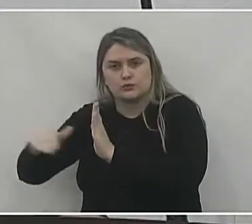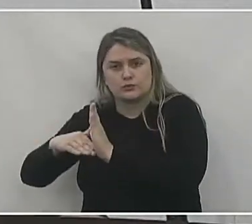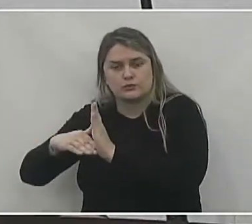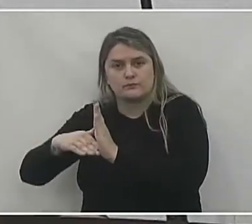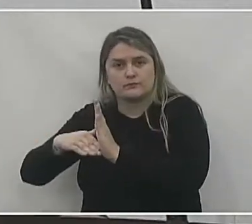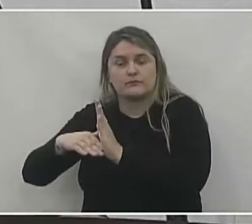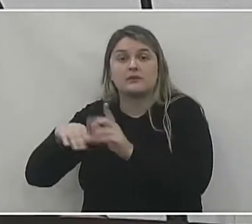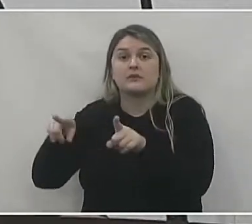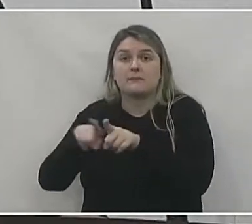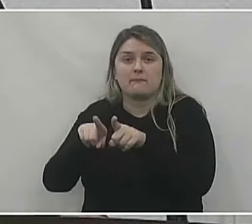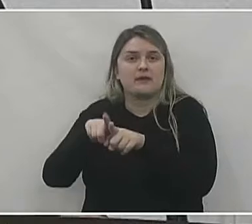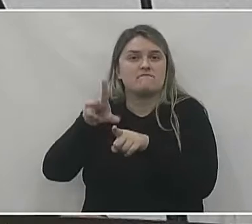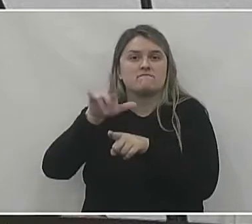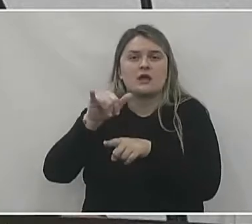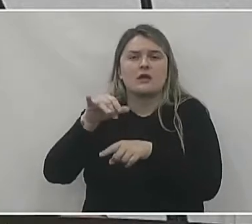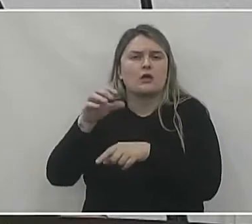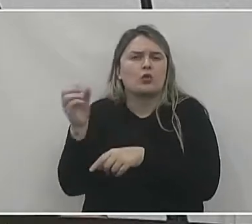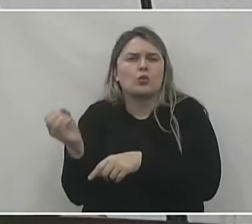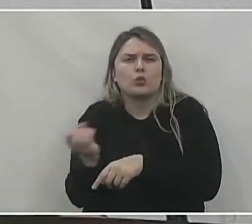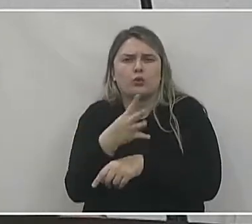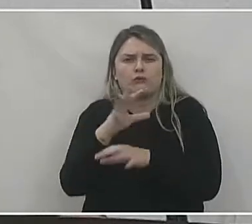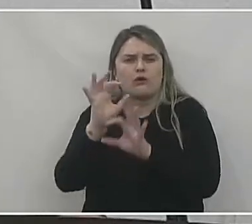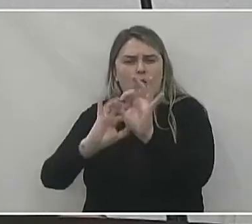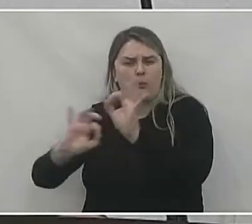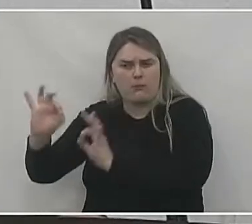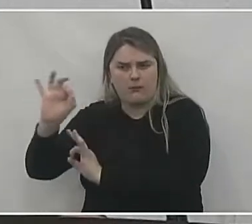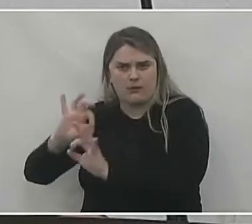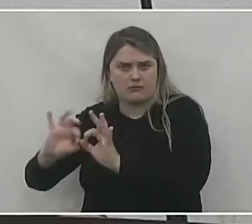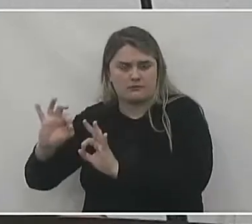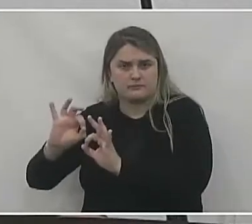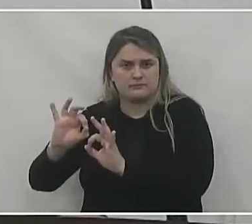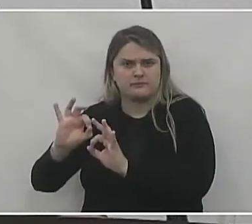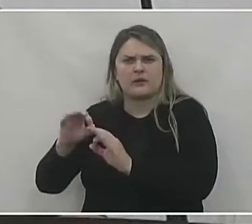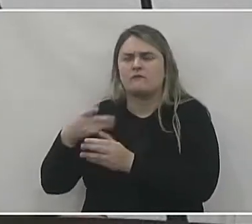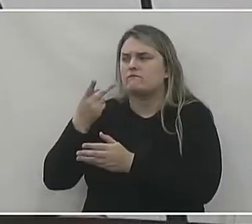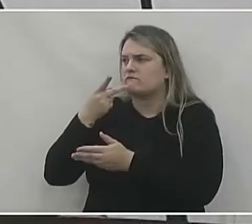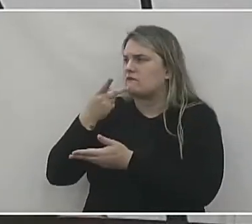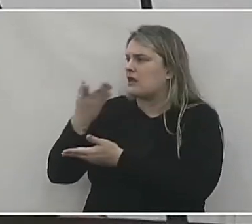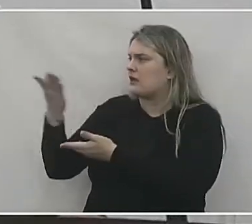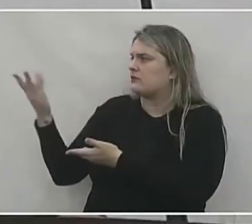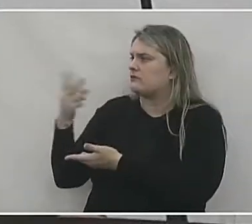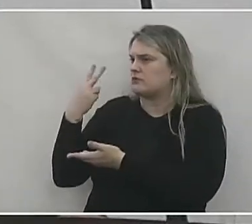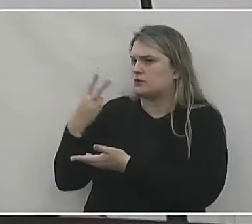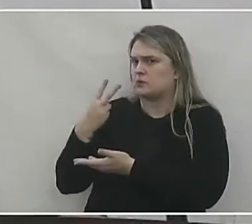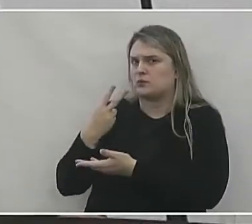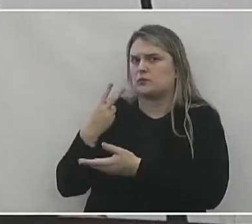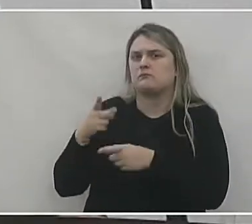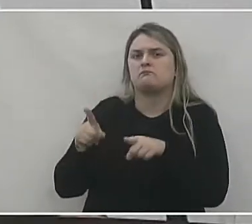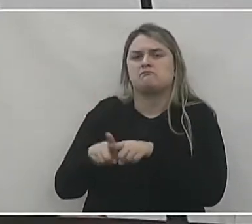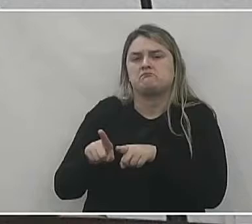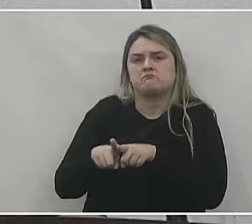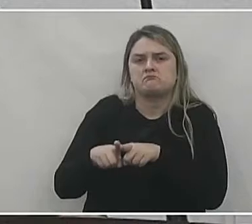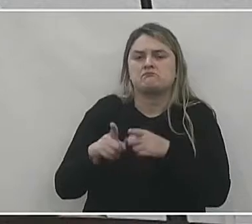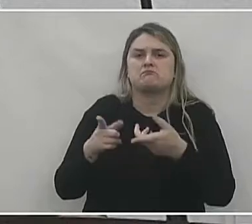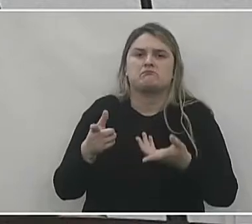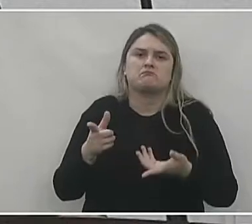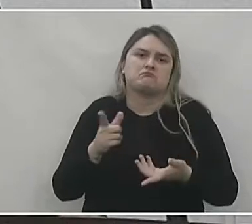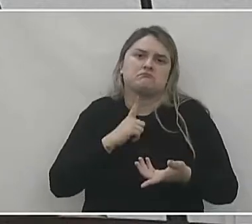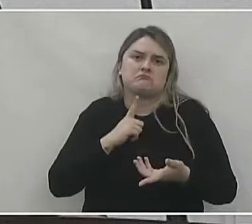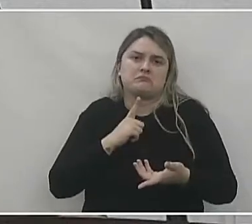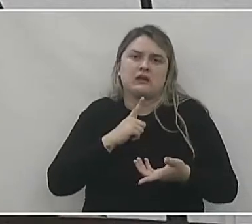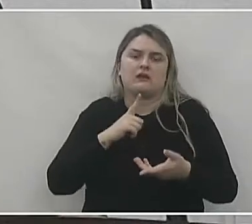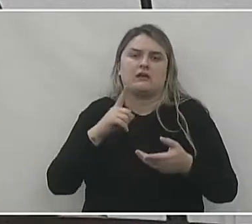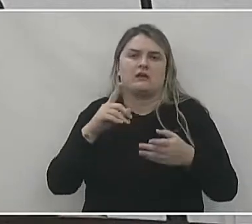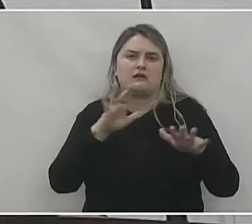ser modernizada. Mas quando eu estou falando aqui para os senhores vereadores, e deve ter aqui